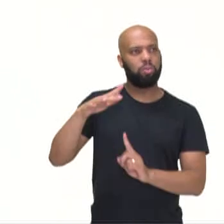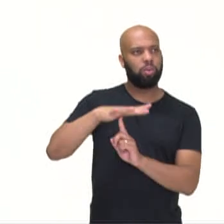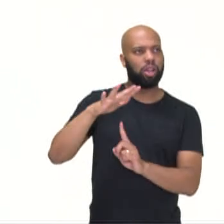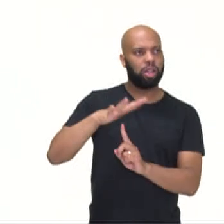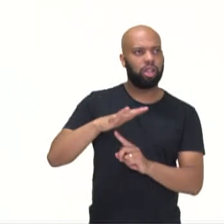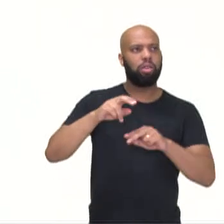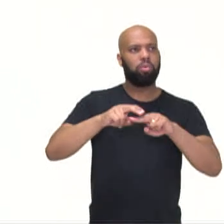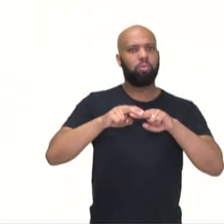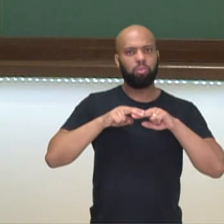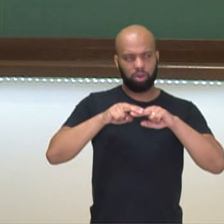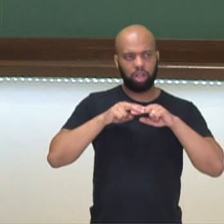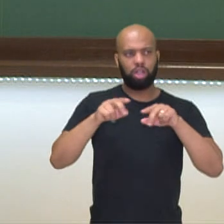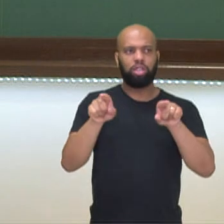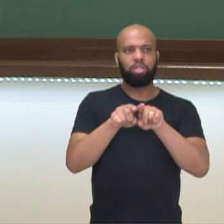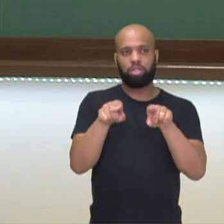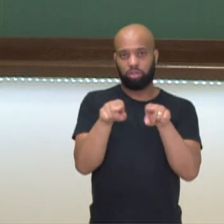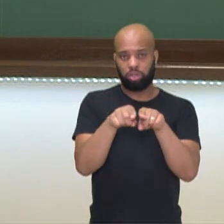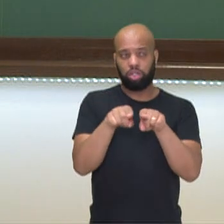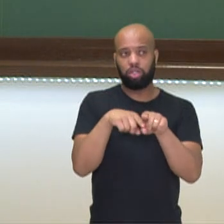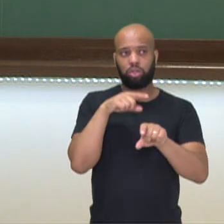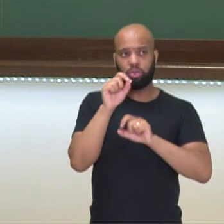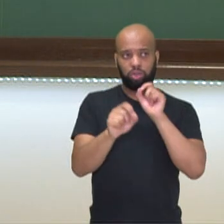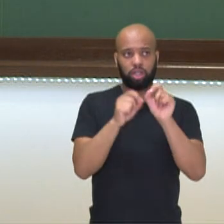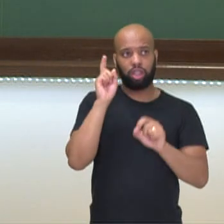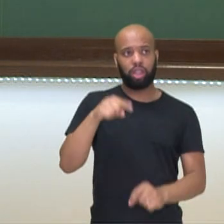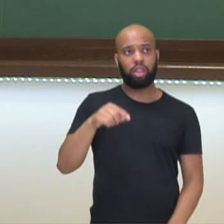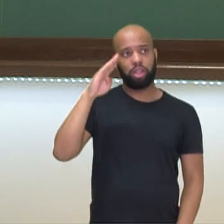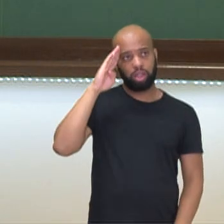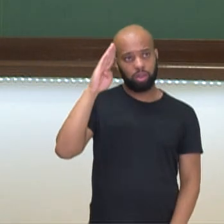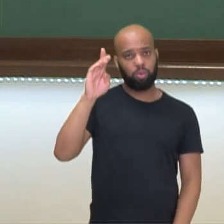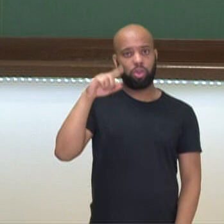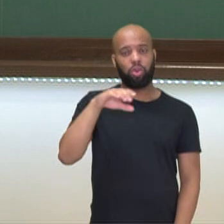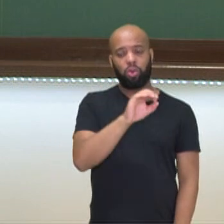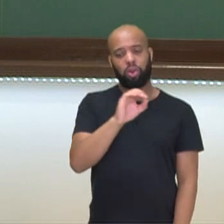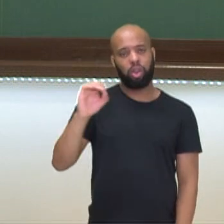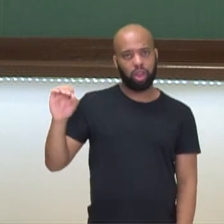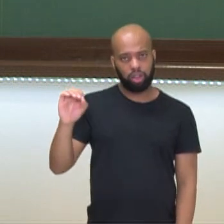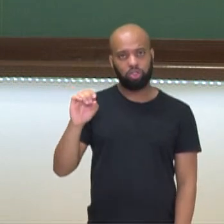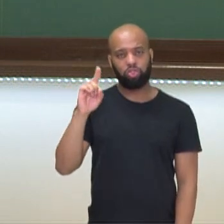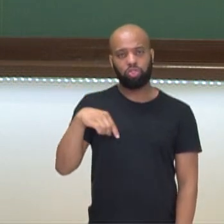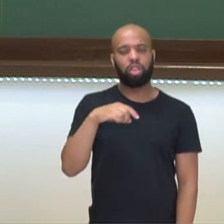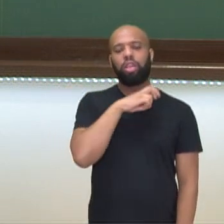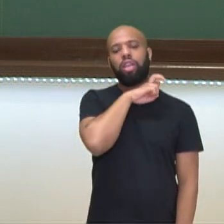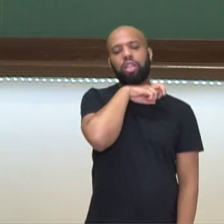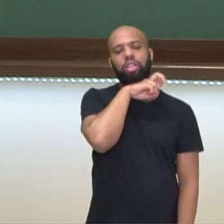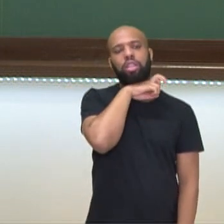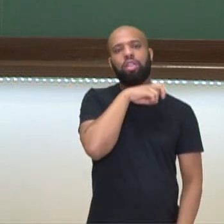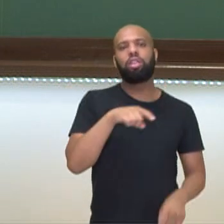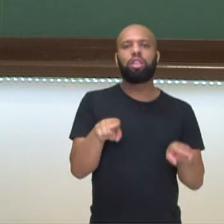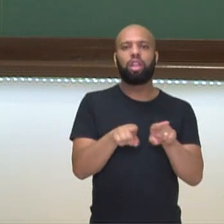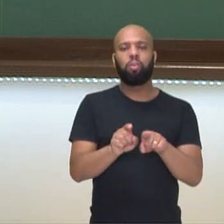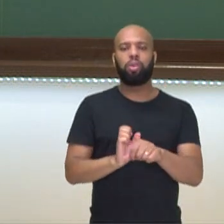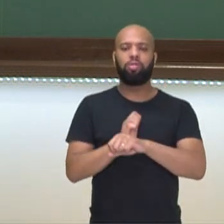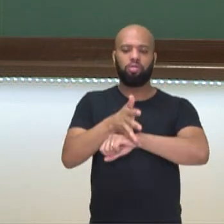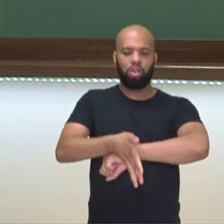também, e o de urbano, se dá principalmente no oeste, com Cascavel e com Foz do